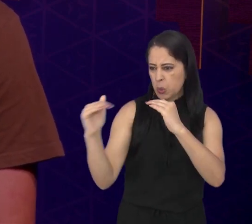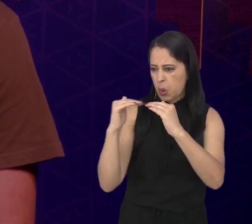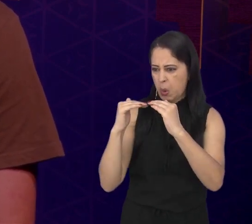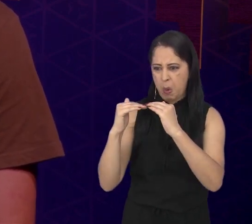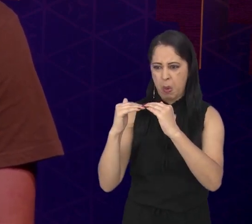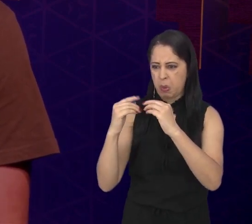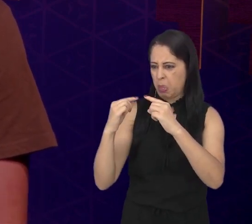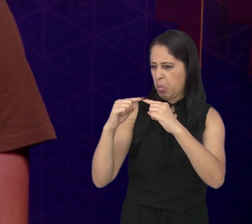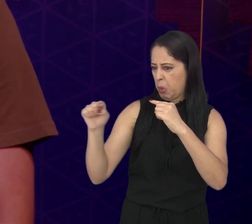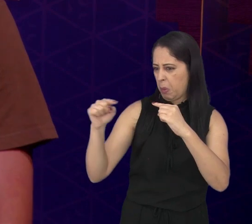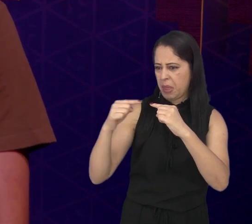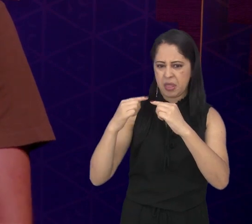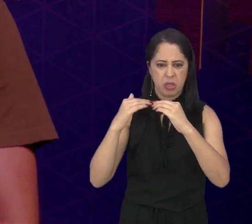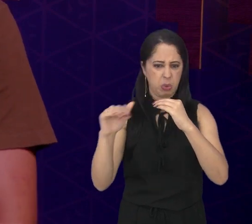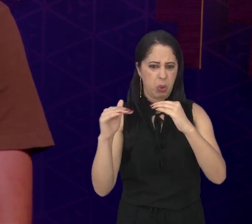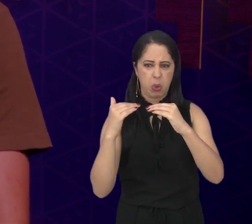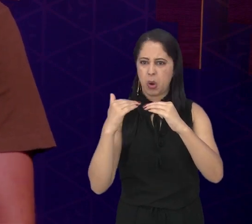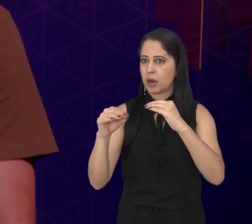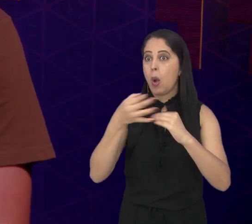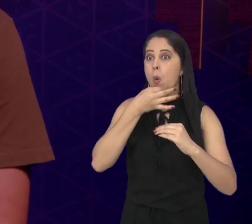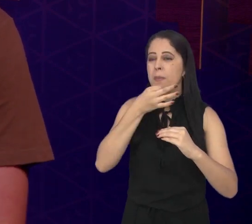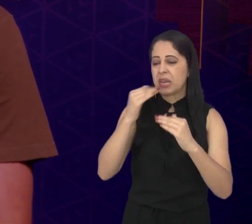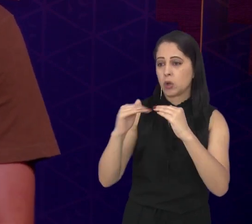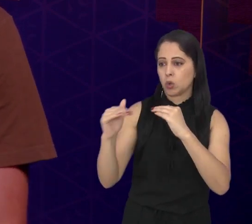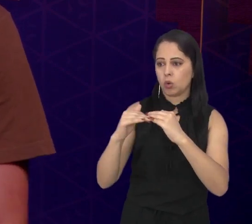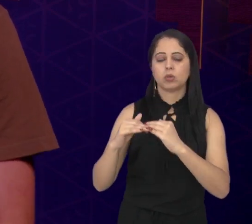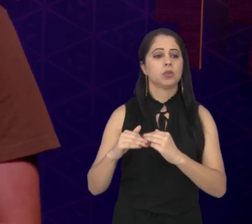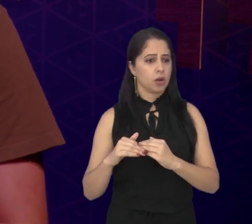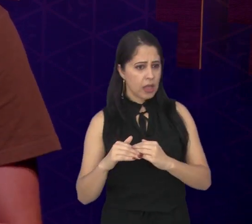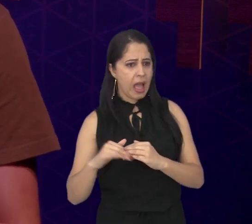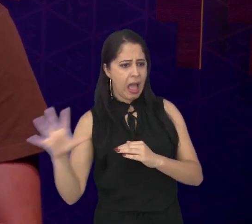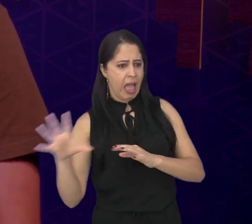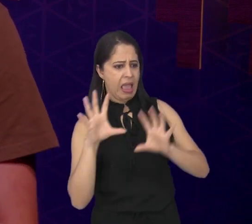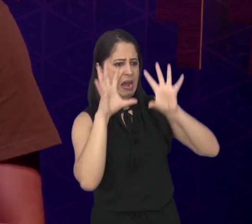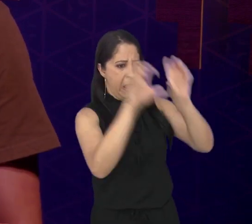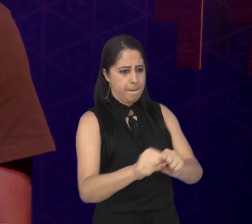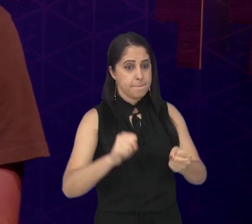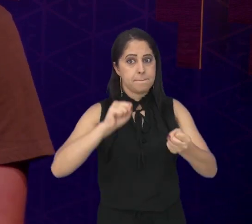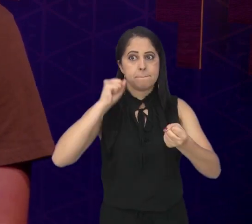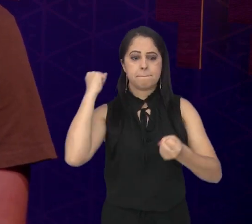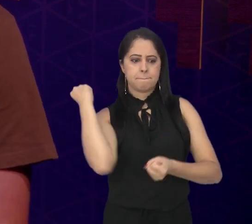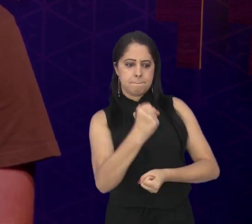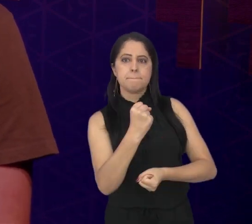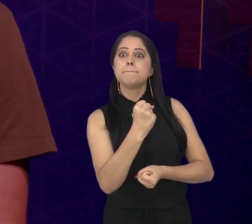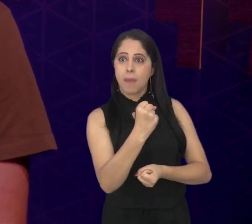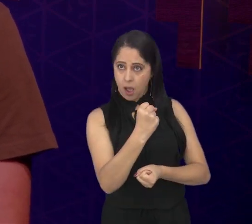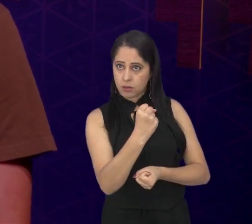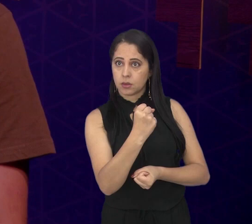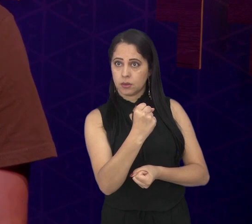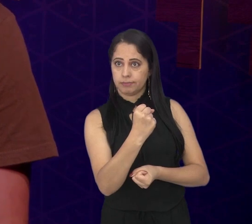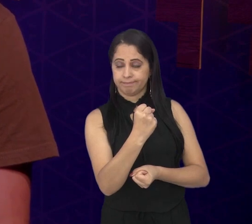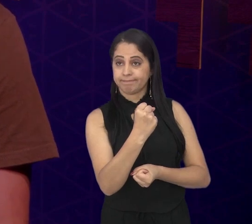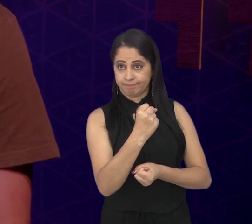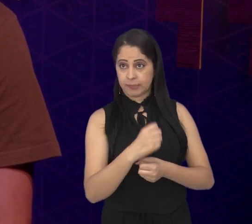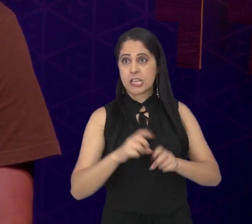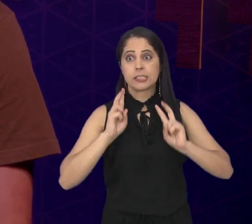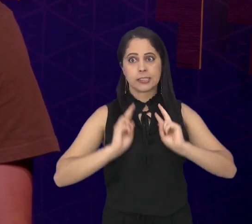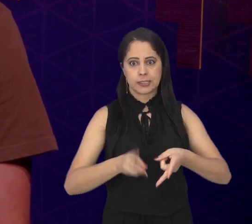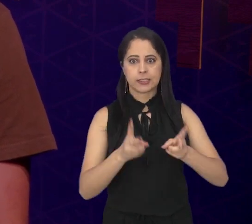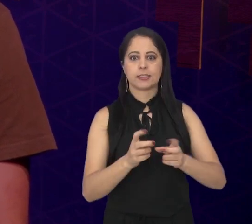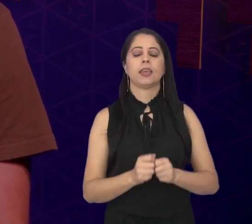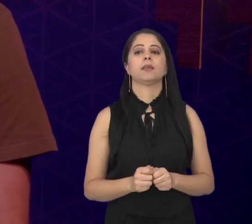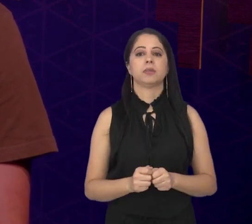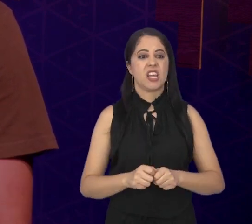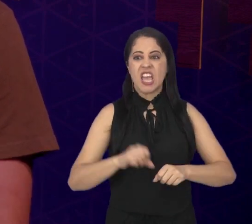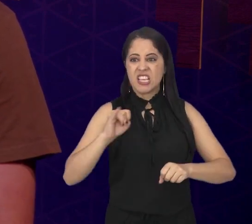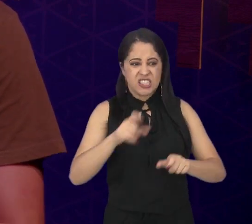diferente. Então tem os rebeldes lá e tal, e não pode. Eles tem os Jedi também,